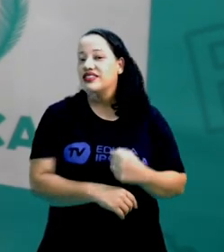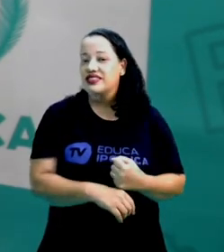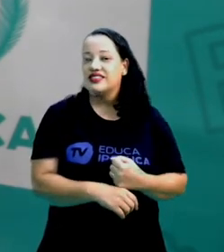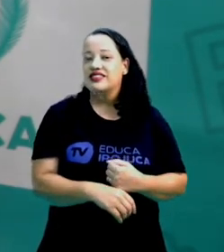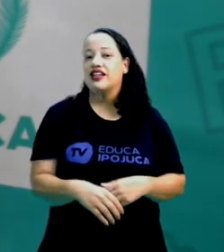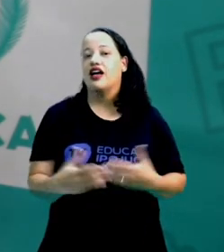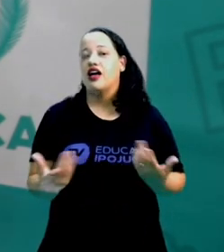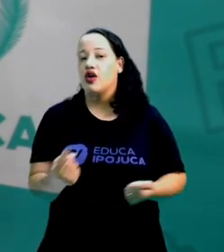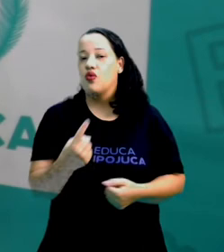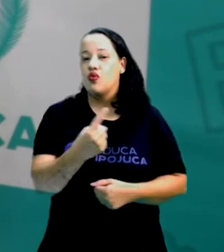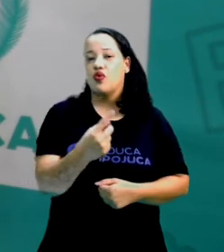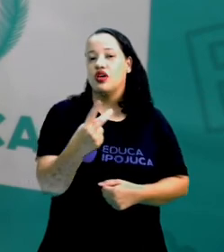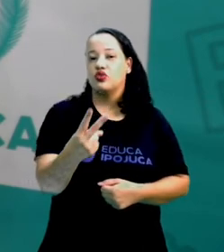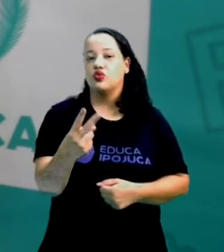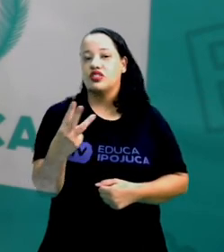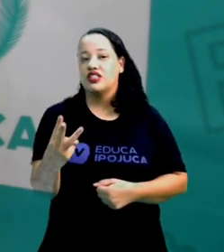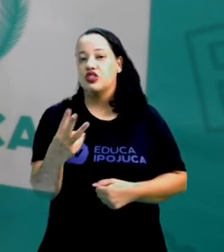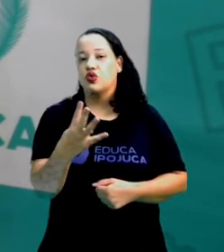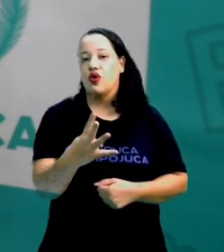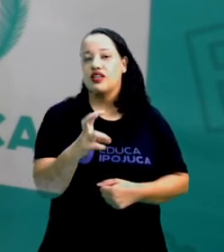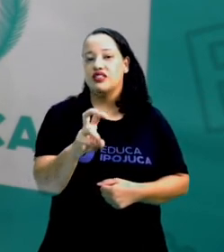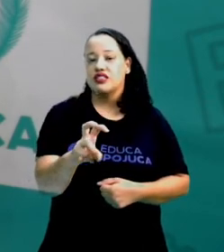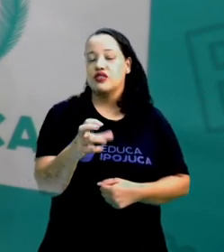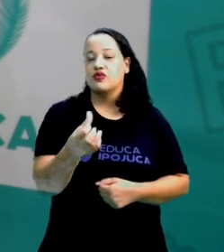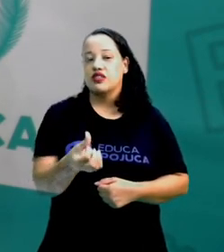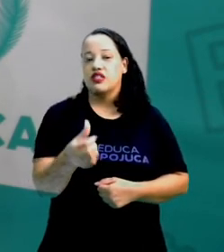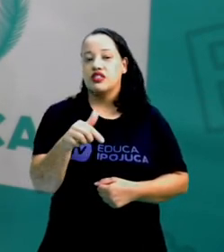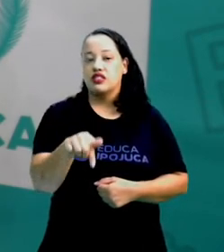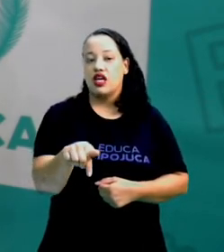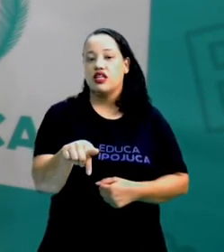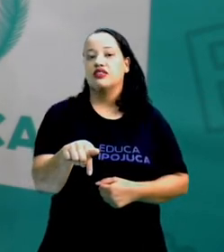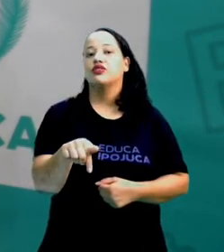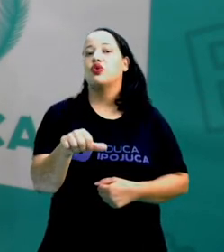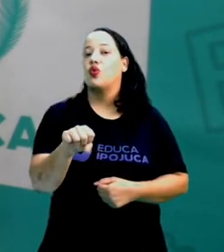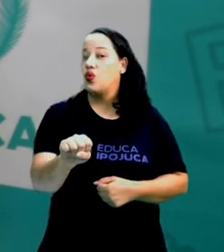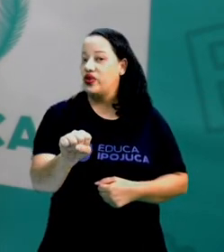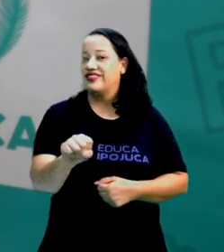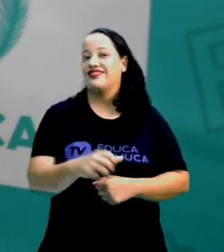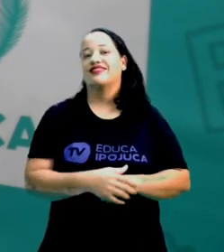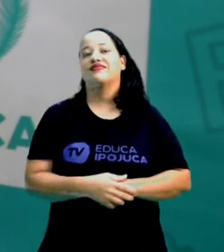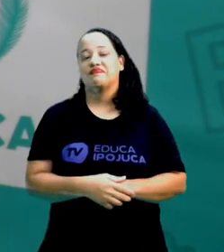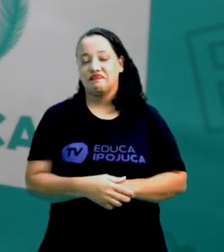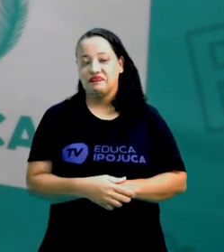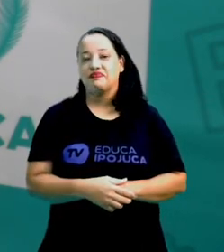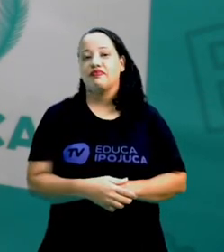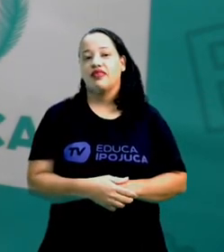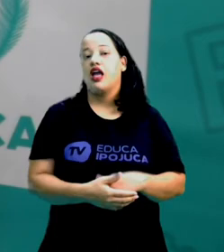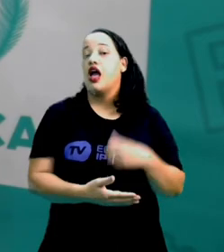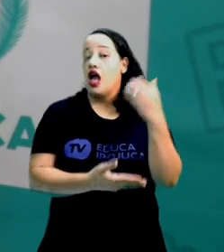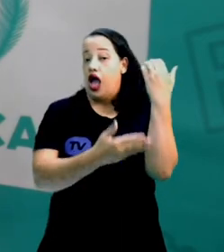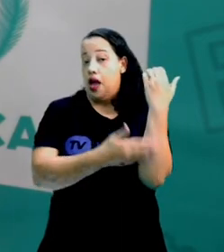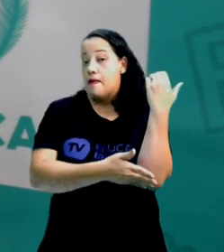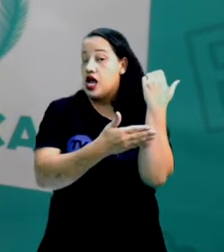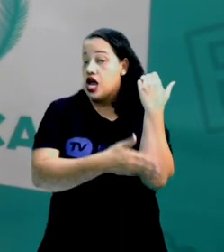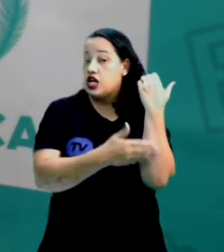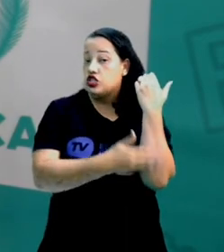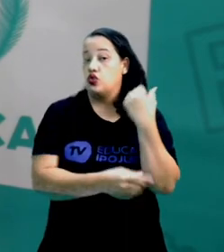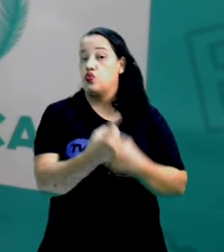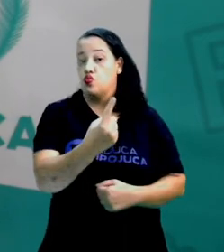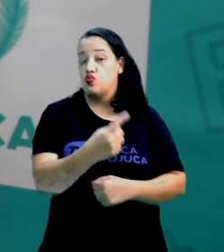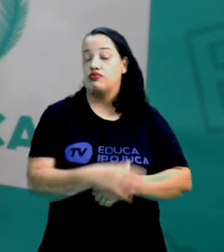comigo? Uma, duas, três, quatro, cinco, seis, sete, oito. Um abacaxi